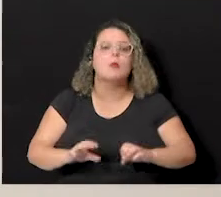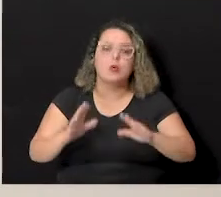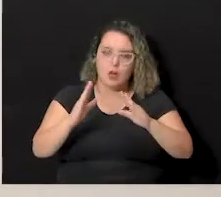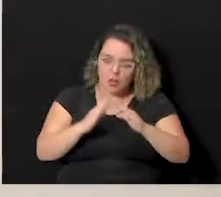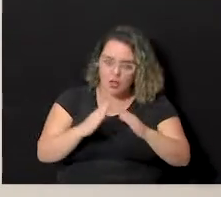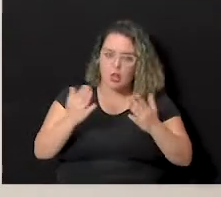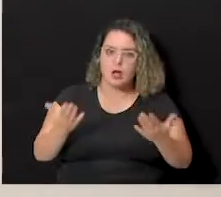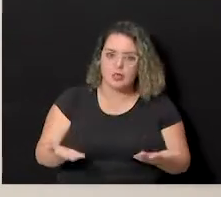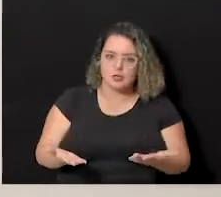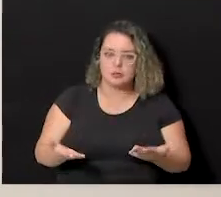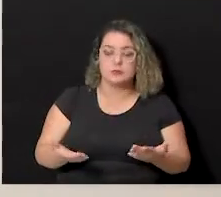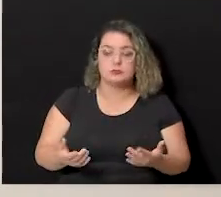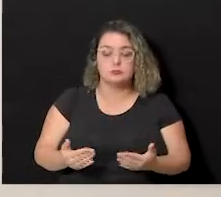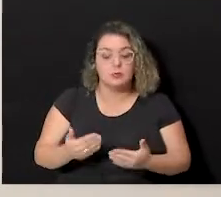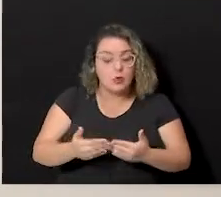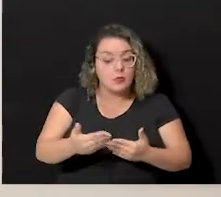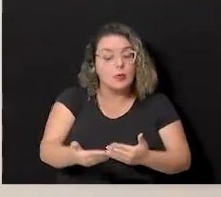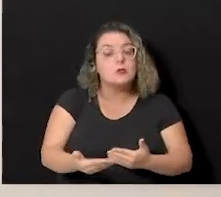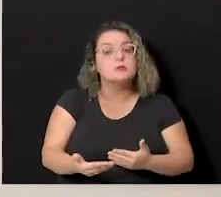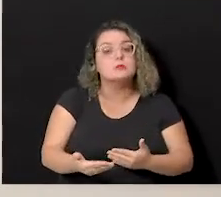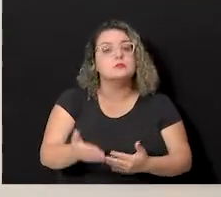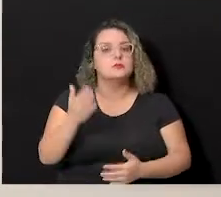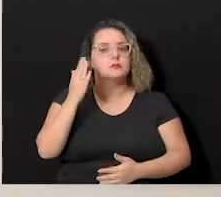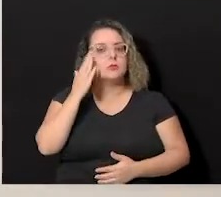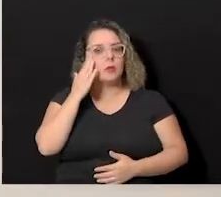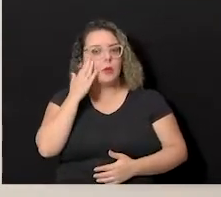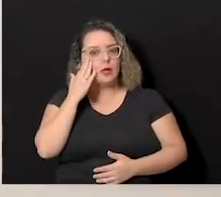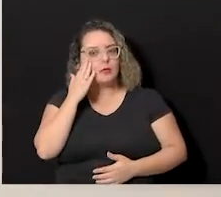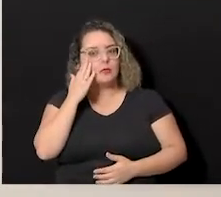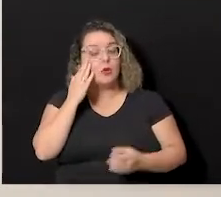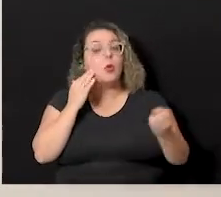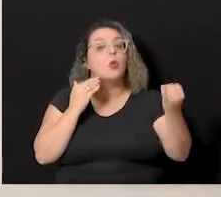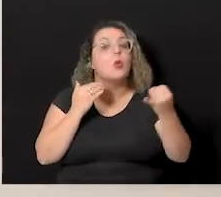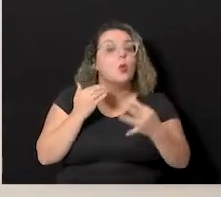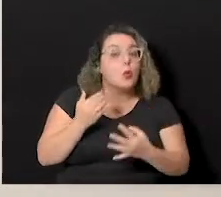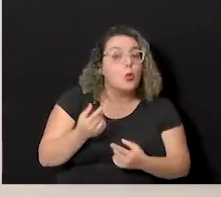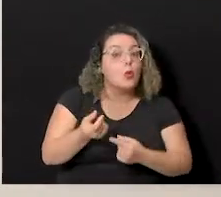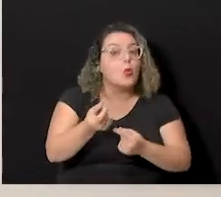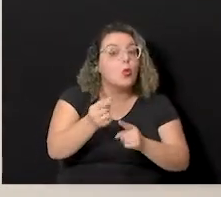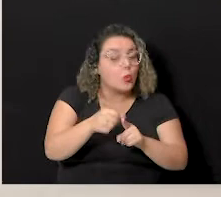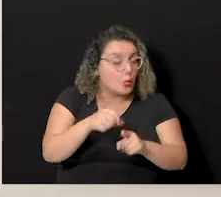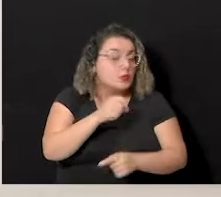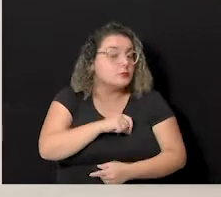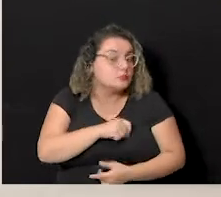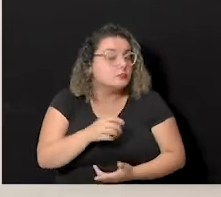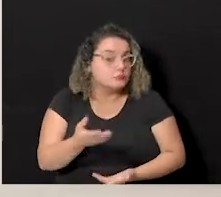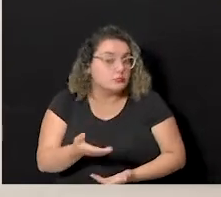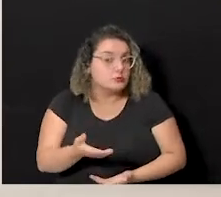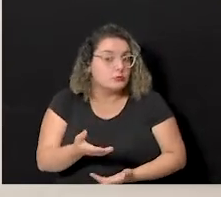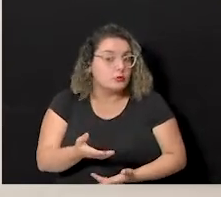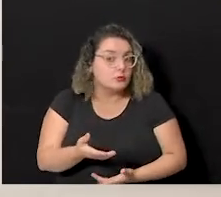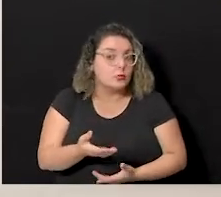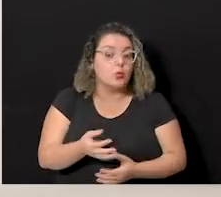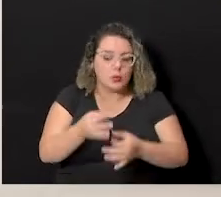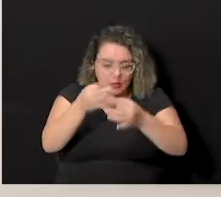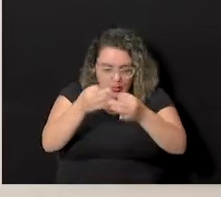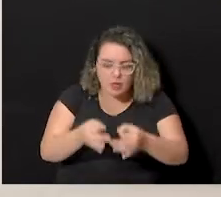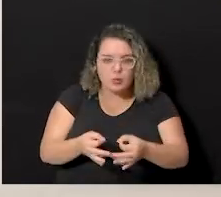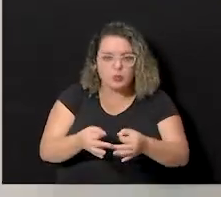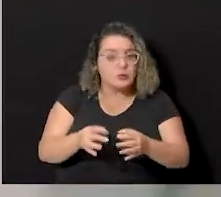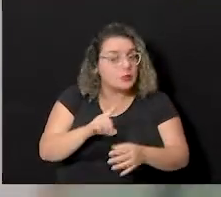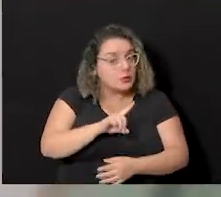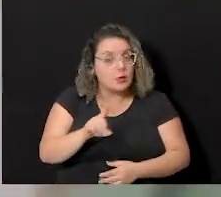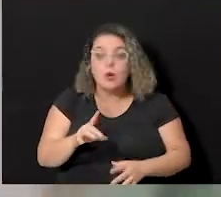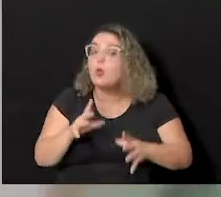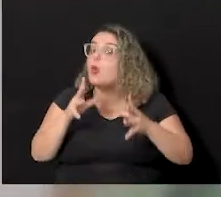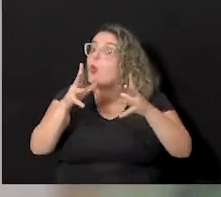residência. Então, primeiro passo, você deve saber quanto você ganha hoje, de forma o que cai na sua conta mesmo, tá?